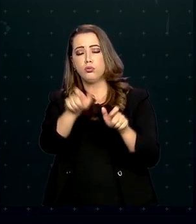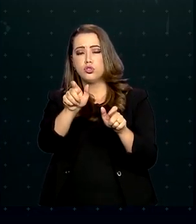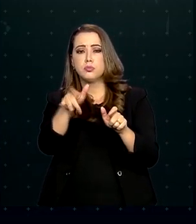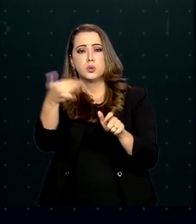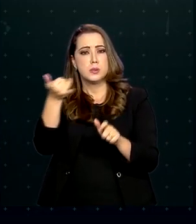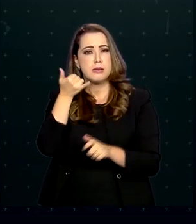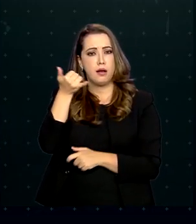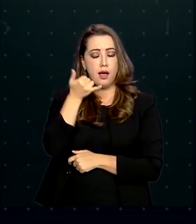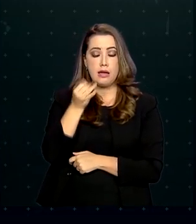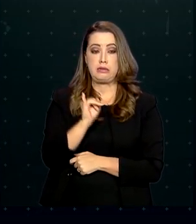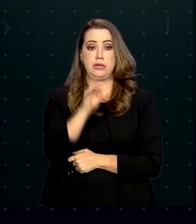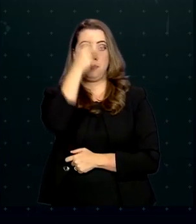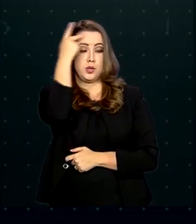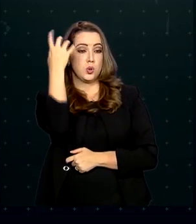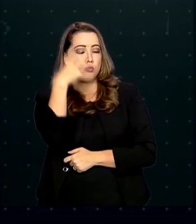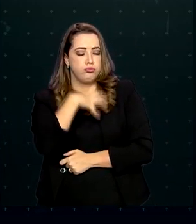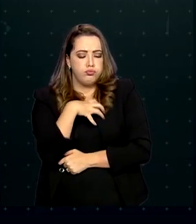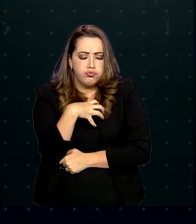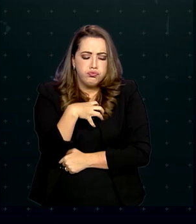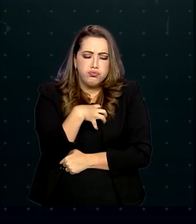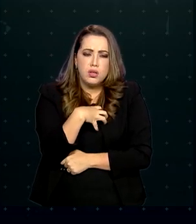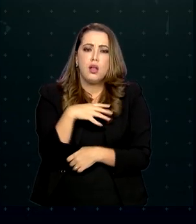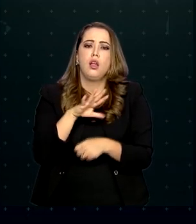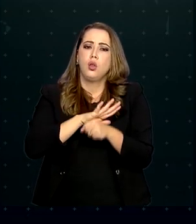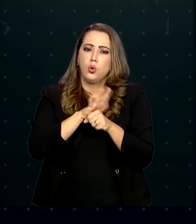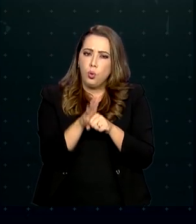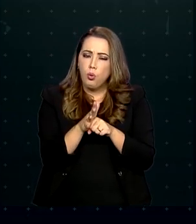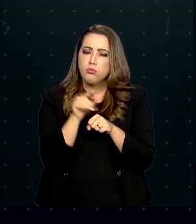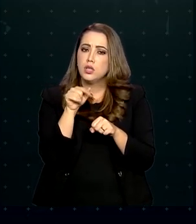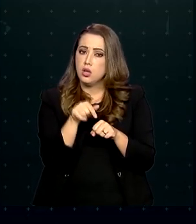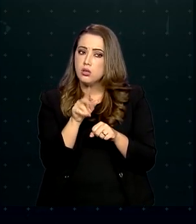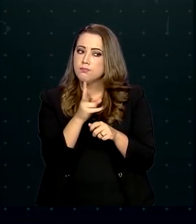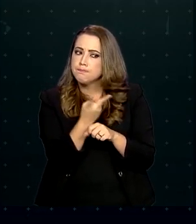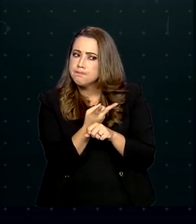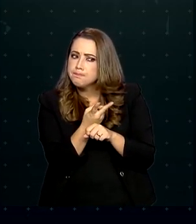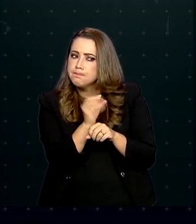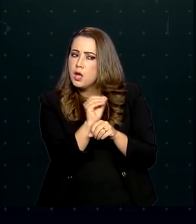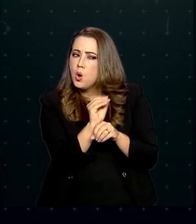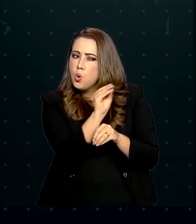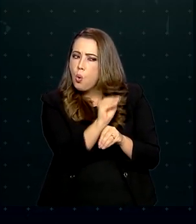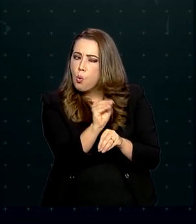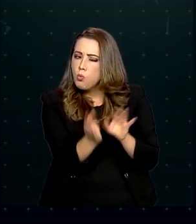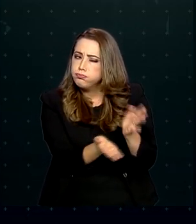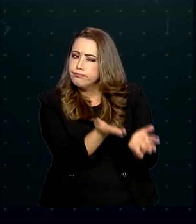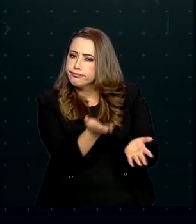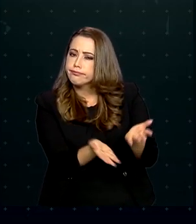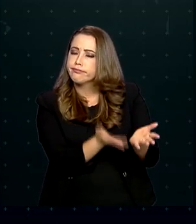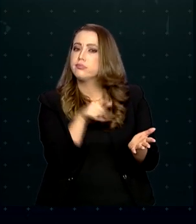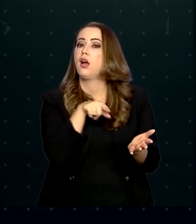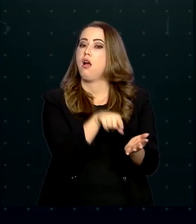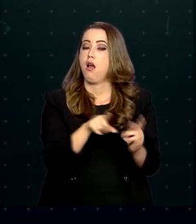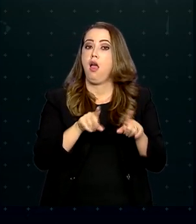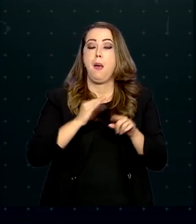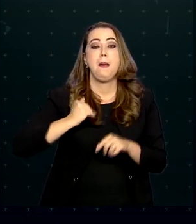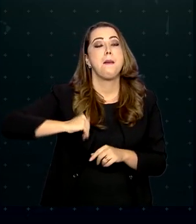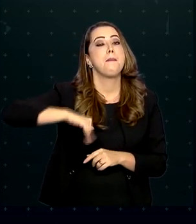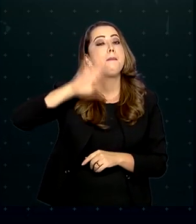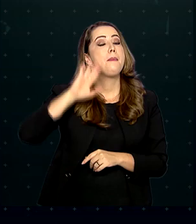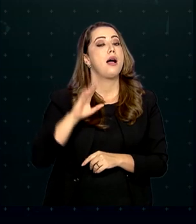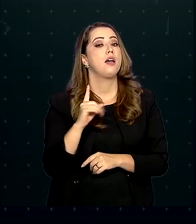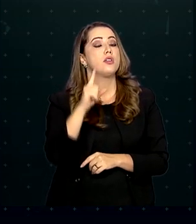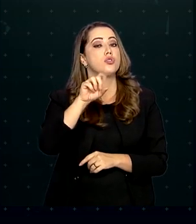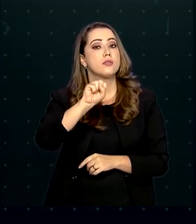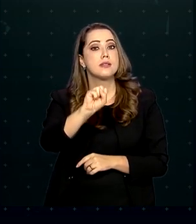Quem apresentou sintomas da Covid-19 passou a ser monitorado. Mais de 183 mil